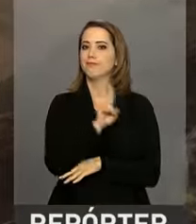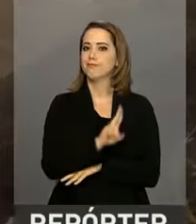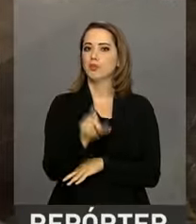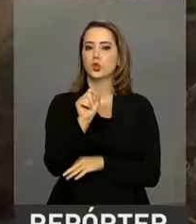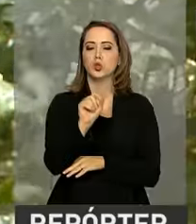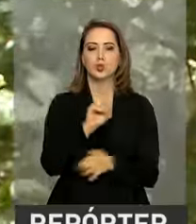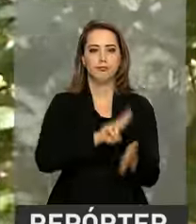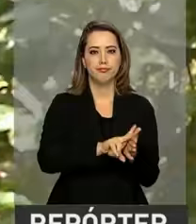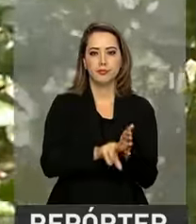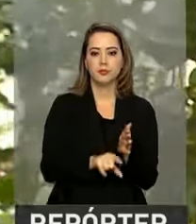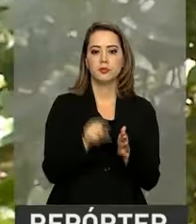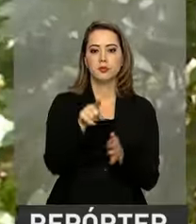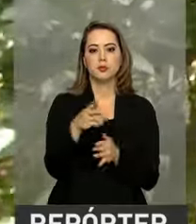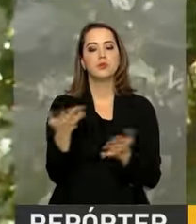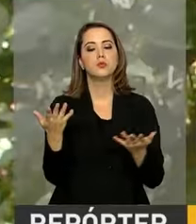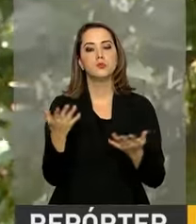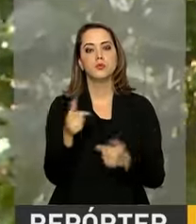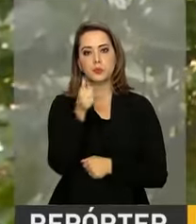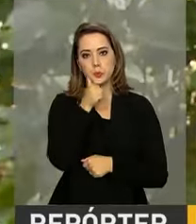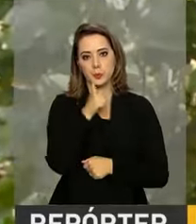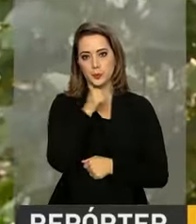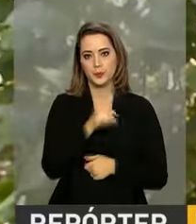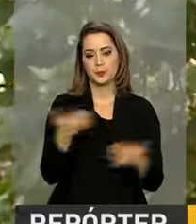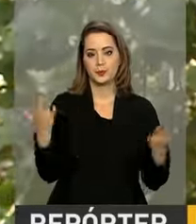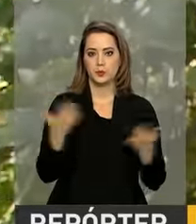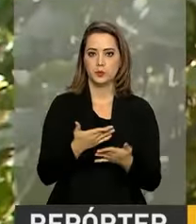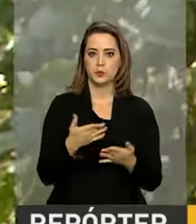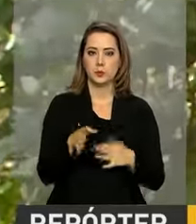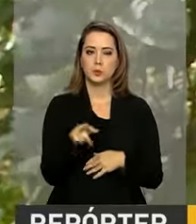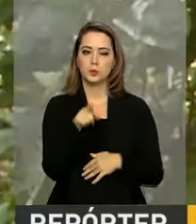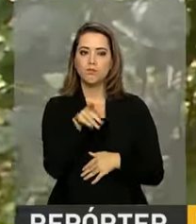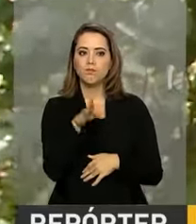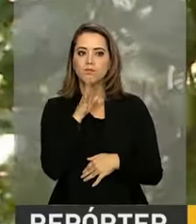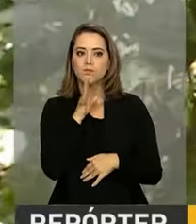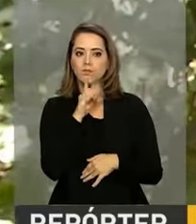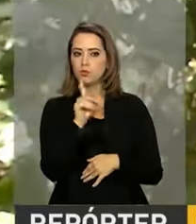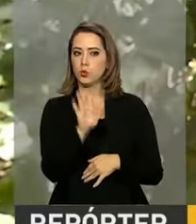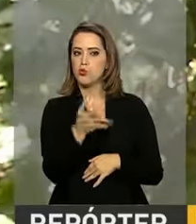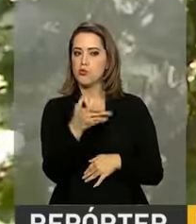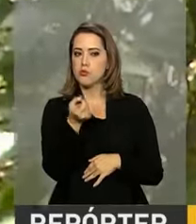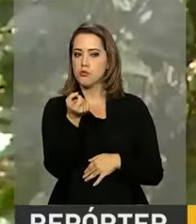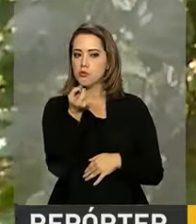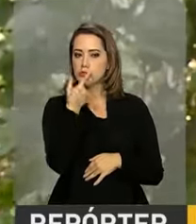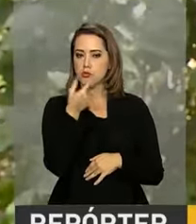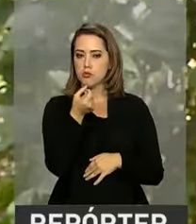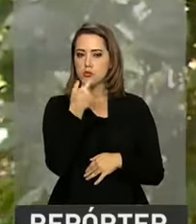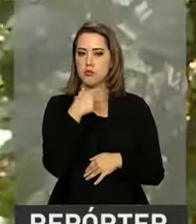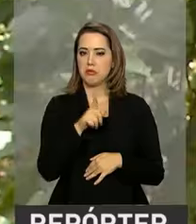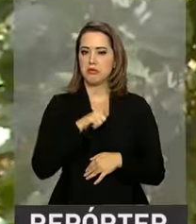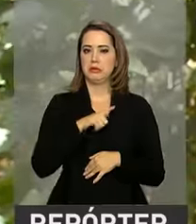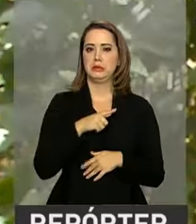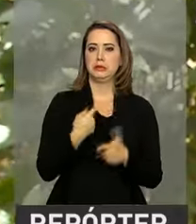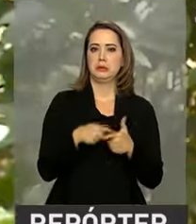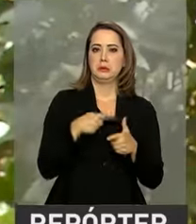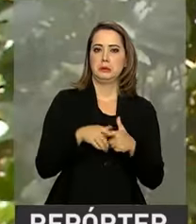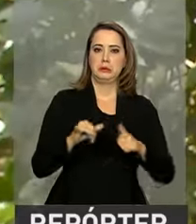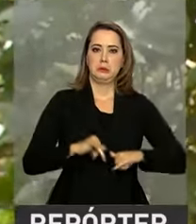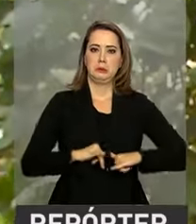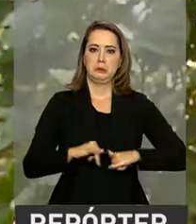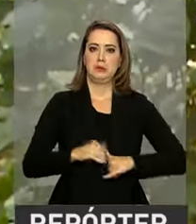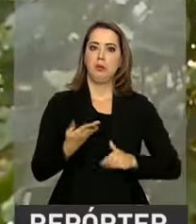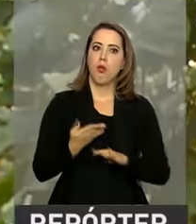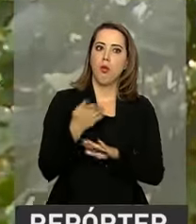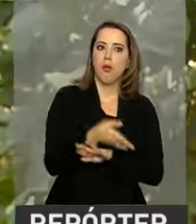capim Santo hoje a gente conhece remédio tudo que sofre vai no médico mas